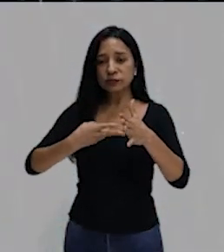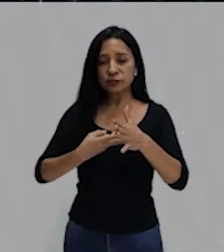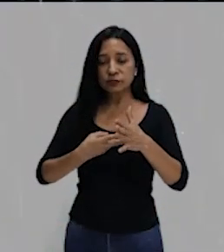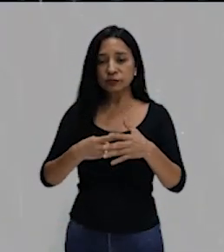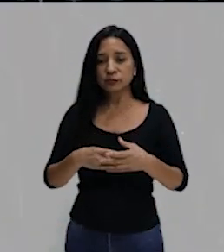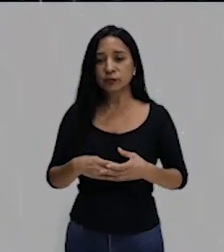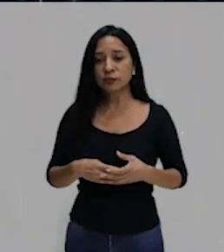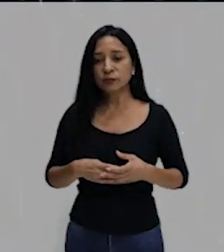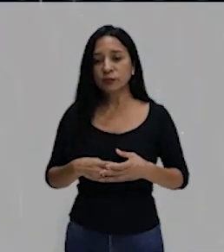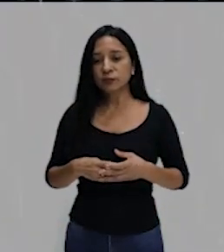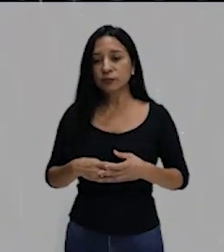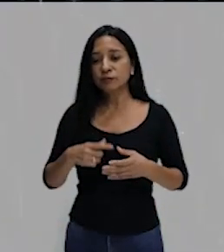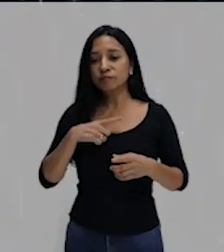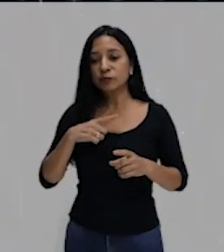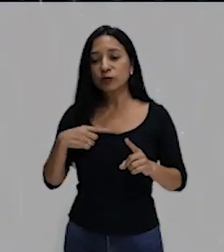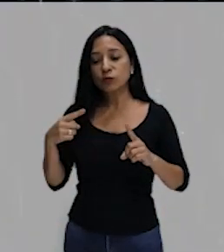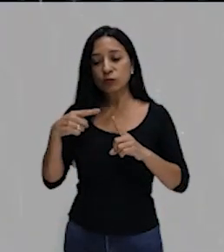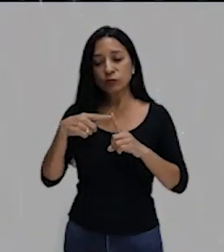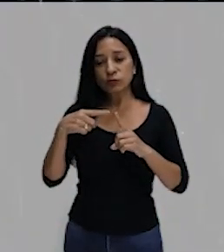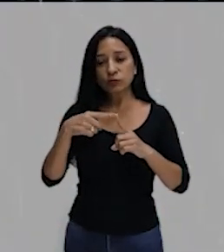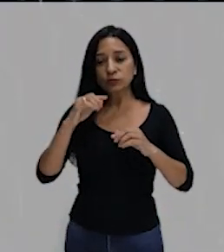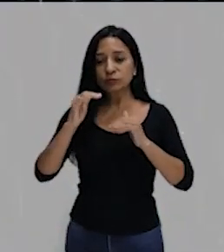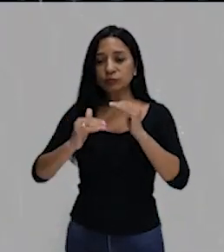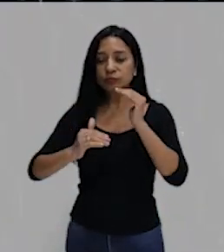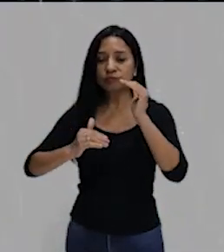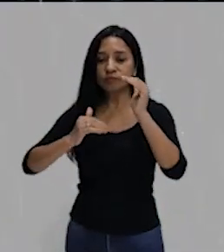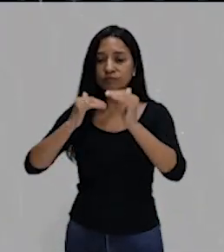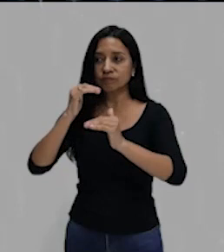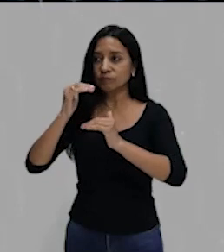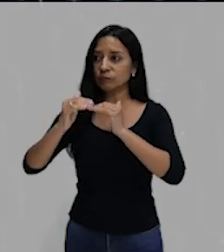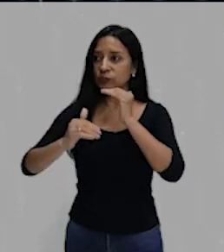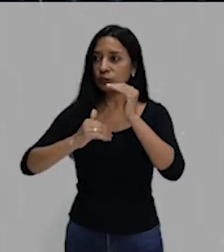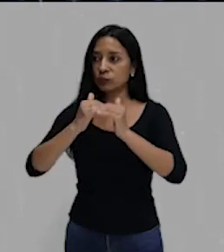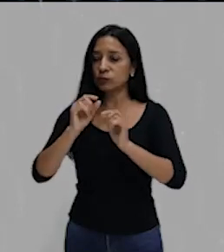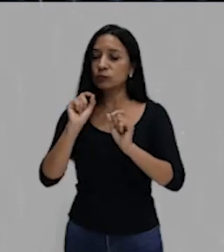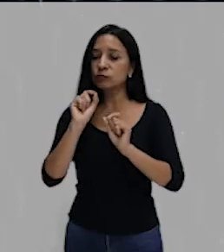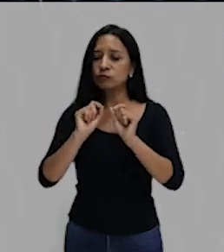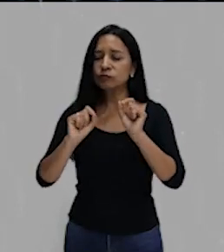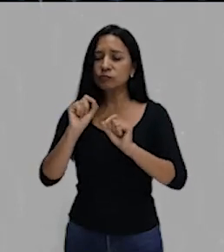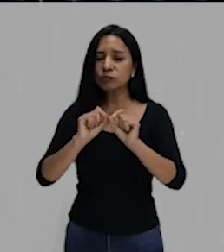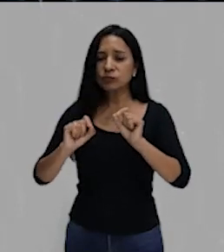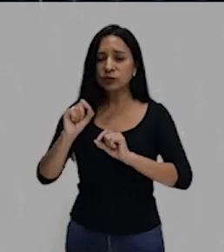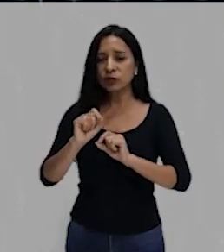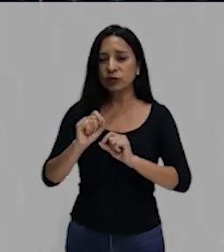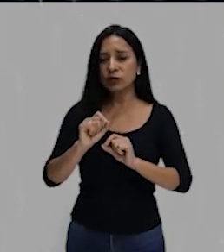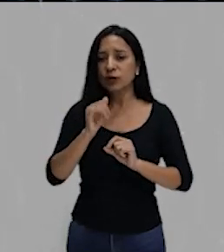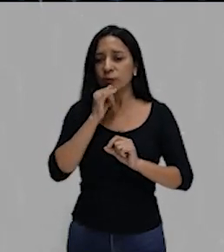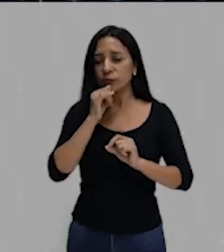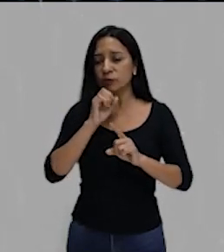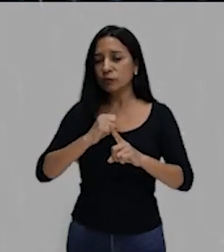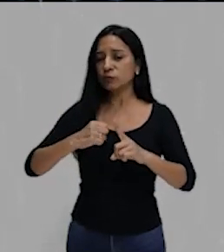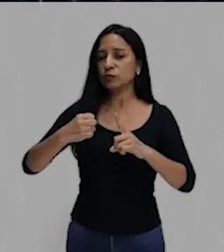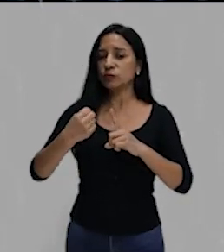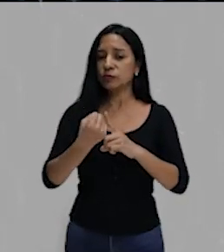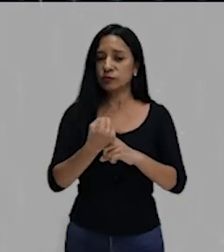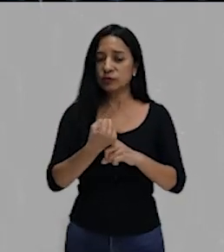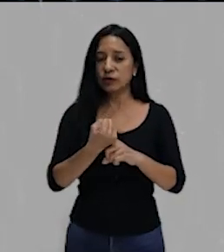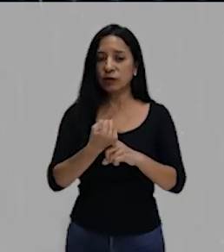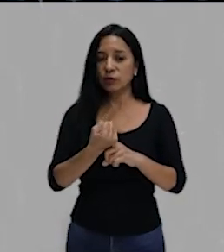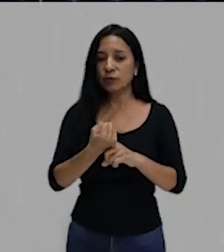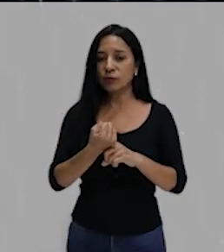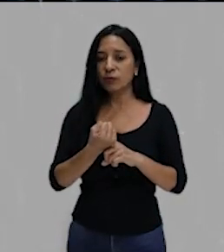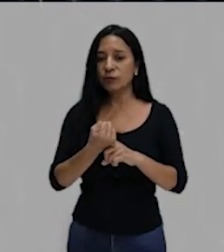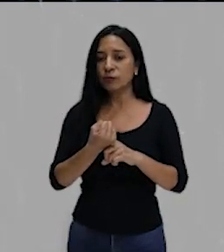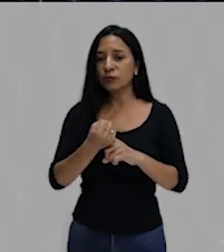ele visa o crescimento. Crescimento em que aspecto? No aspecto social, no